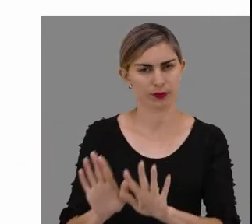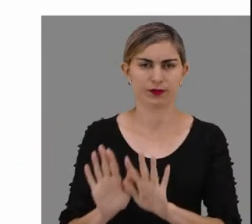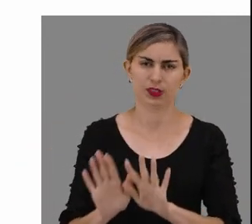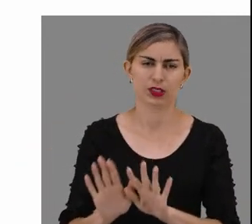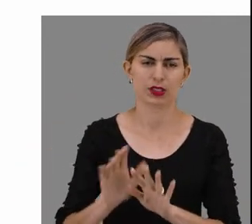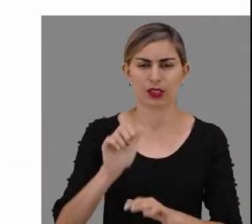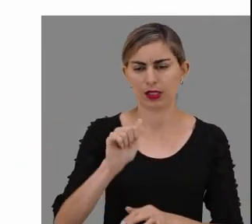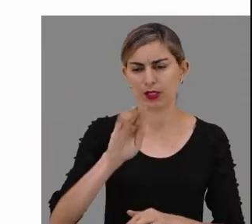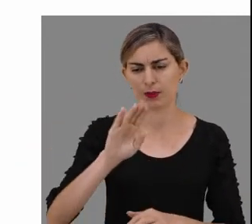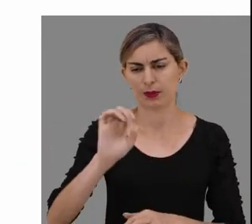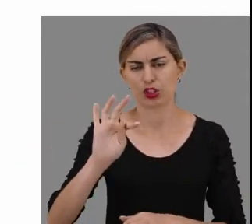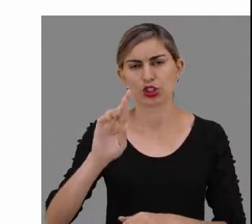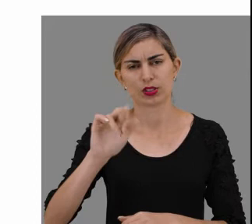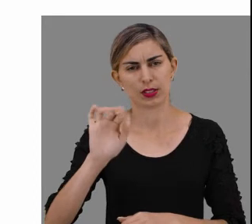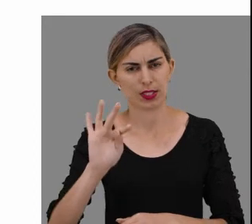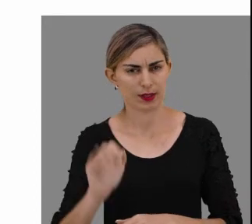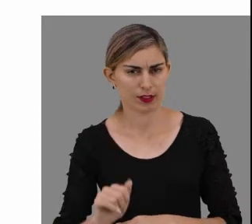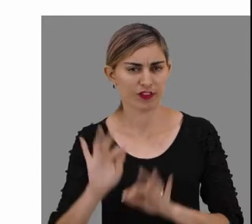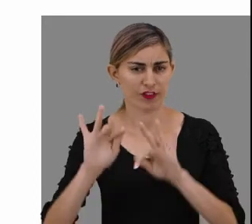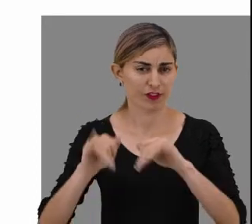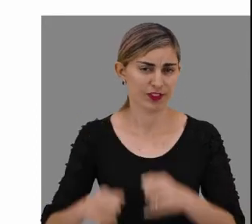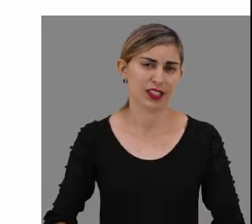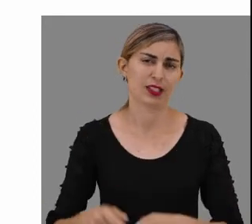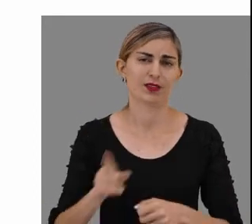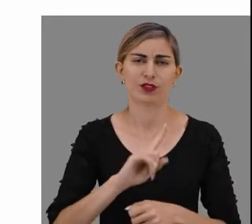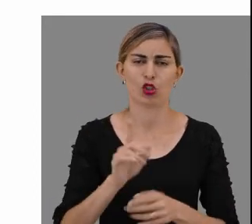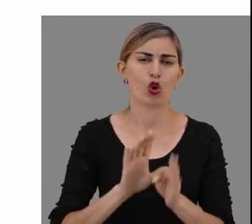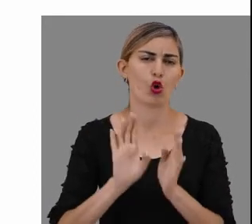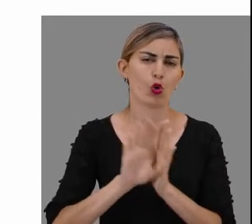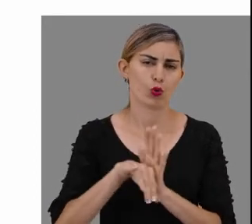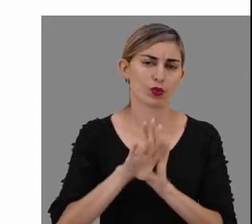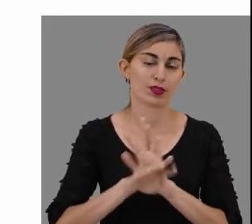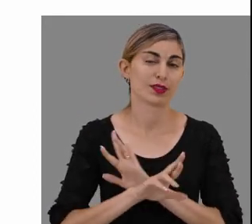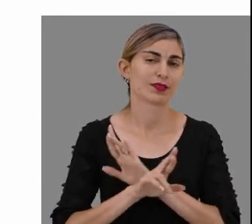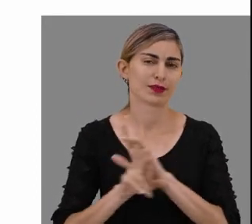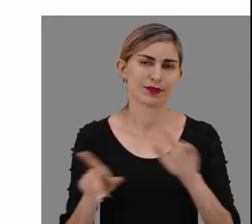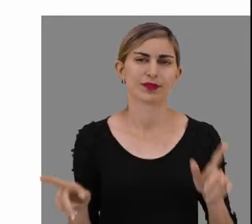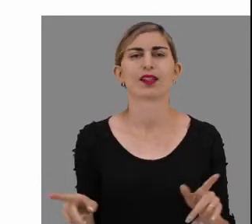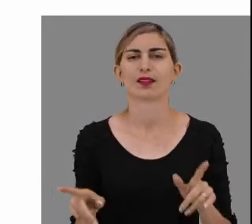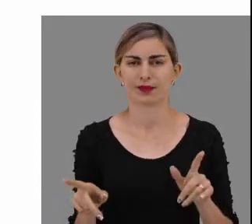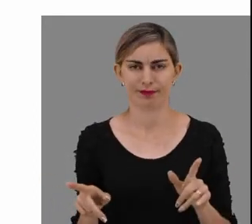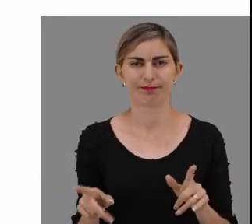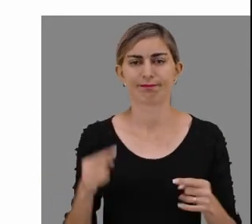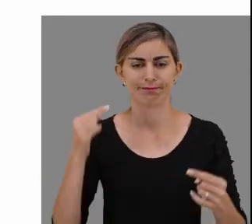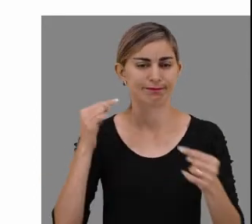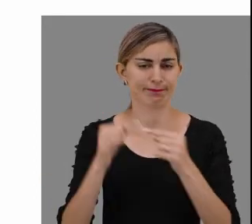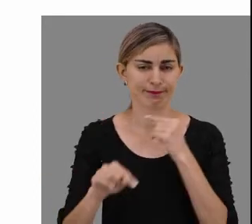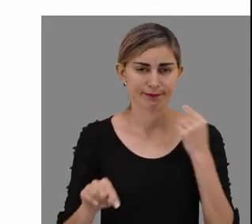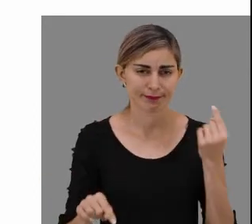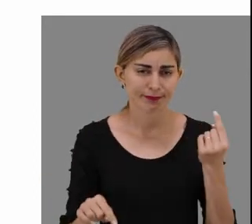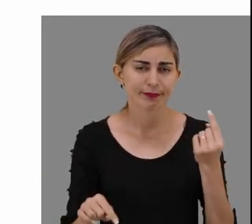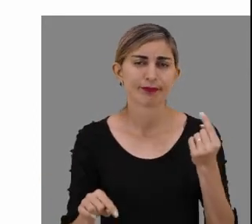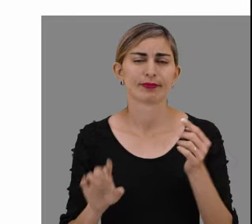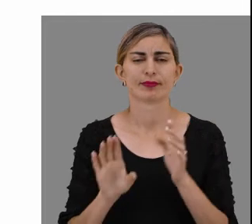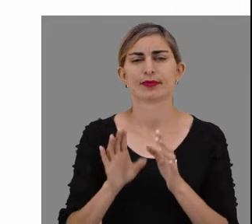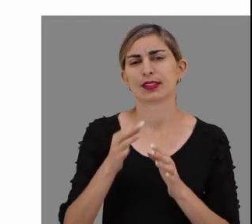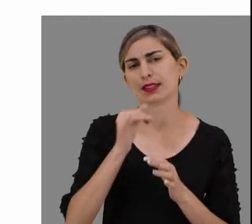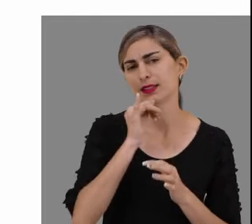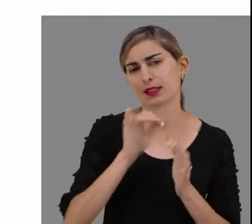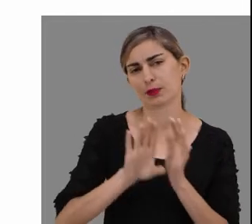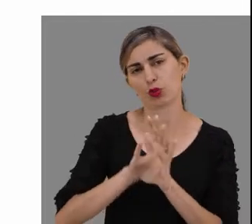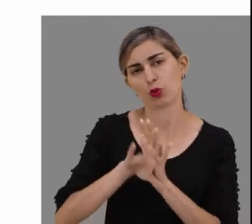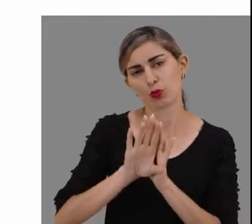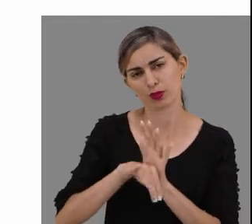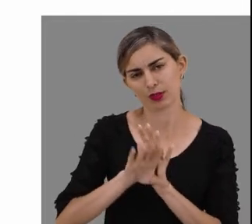declarar uma classe abstrata como final, pois são conceitos completamente antagônicos, ou